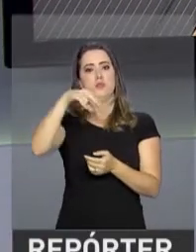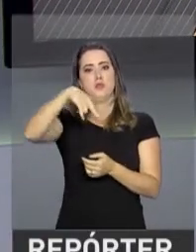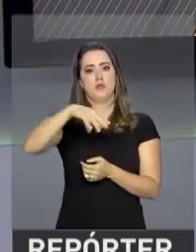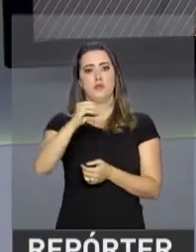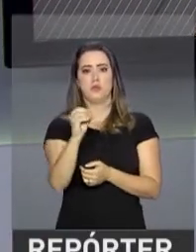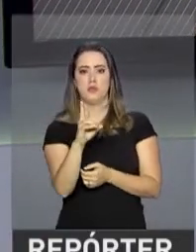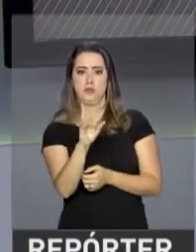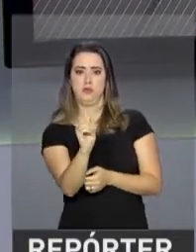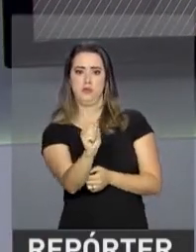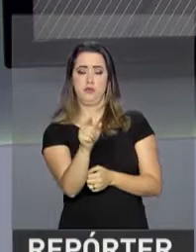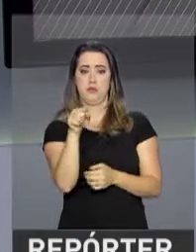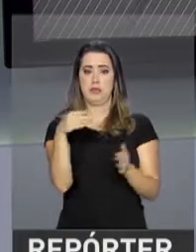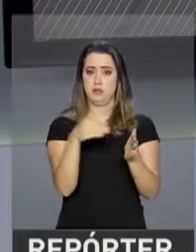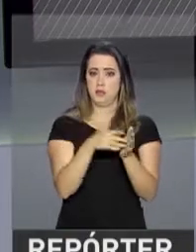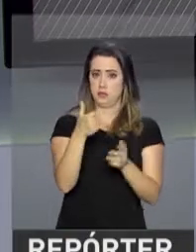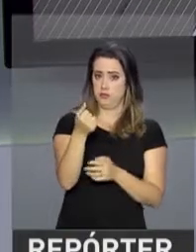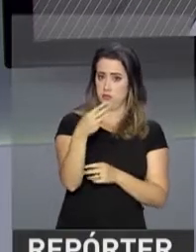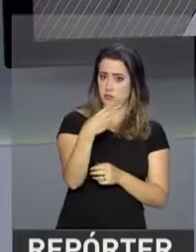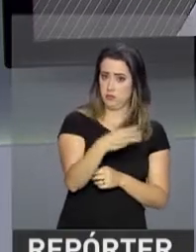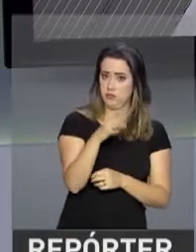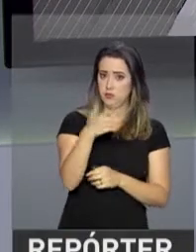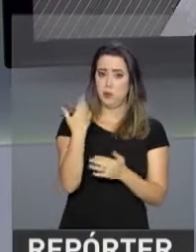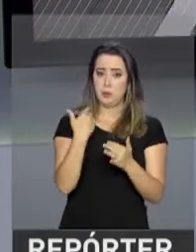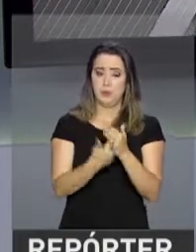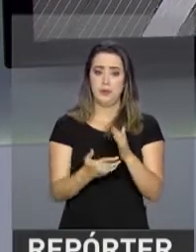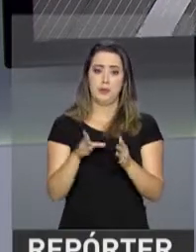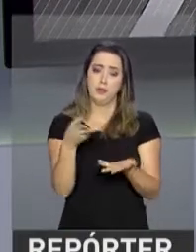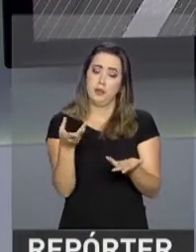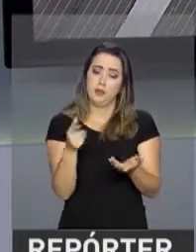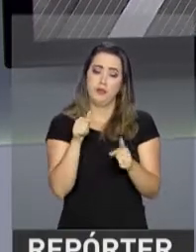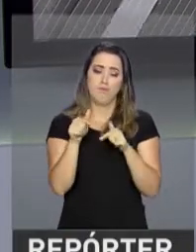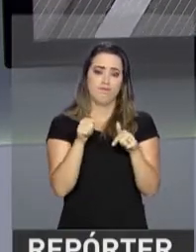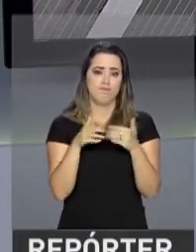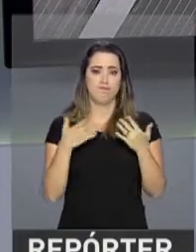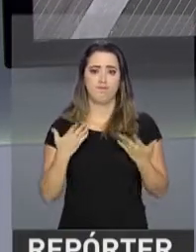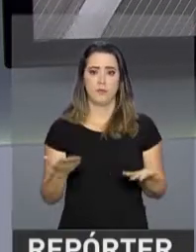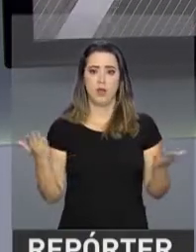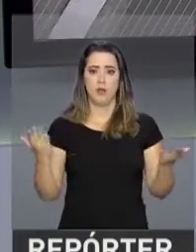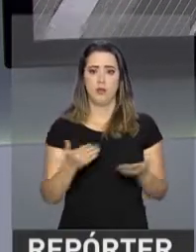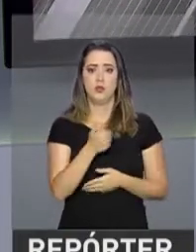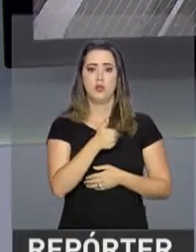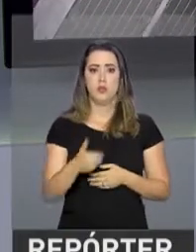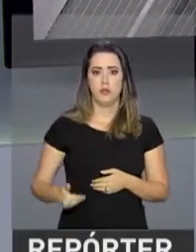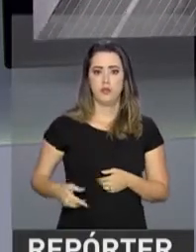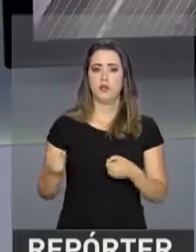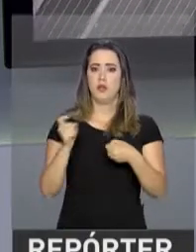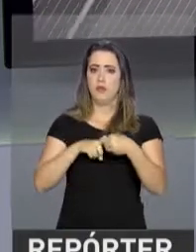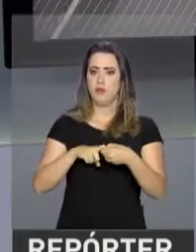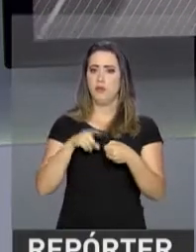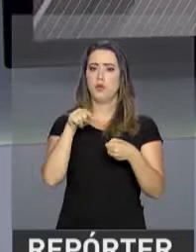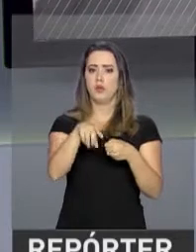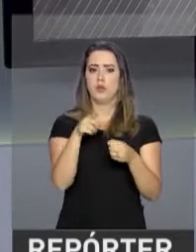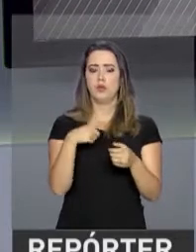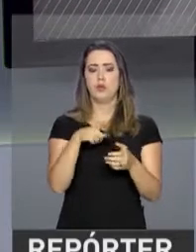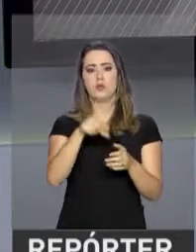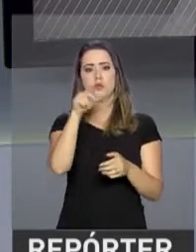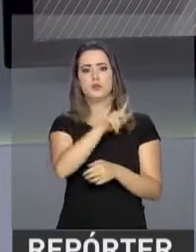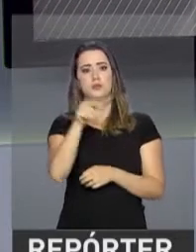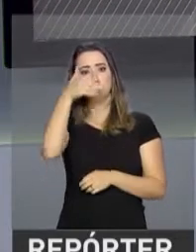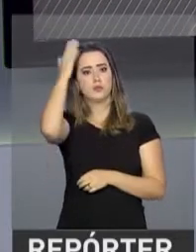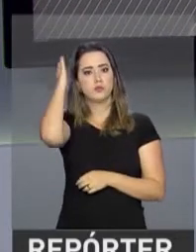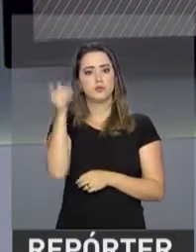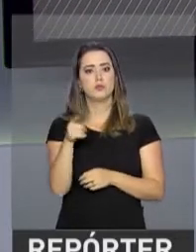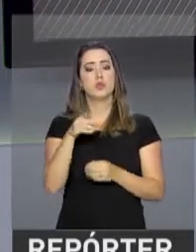agrária incra até 2013 quando perdeu essa atribuição agora o governo quer retomar a marca com a decisão do presidente michel